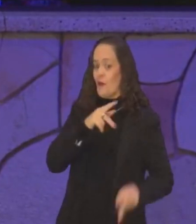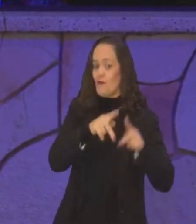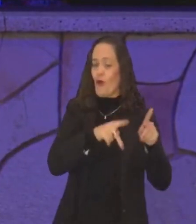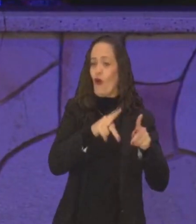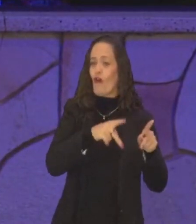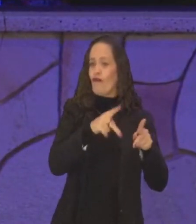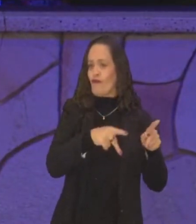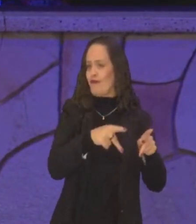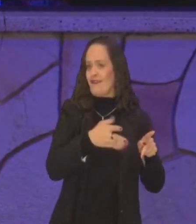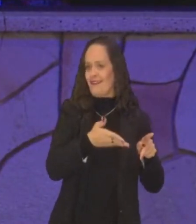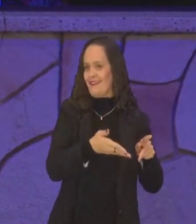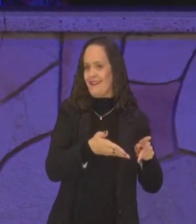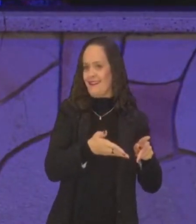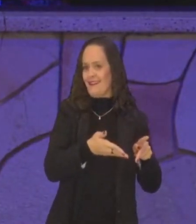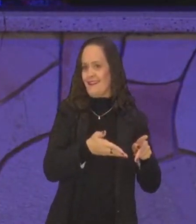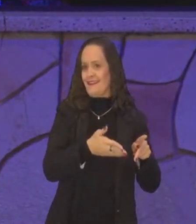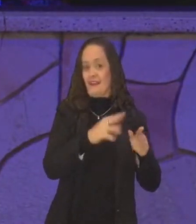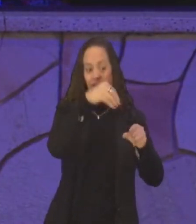que estavam nesta igreja.